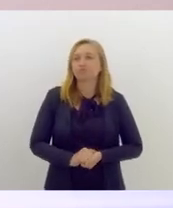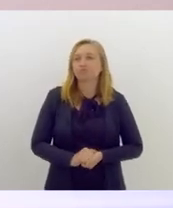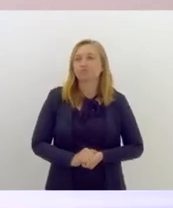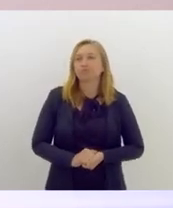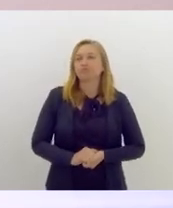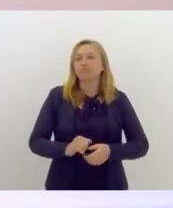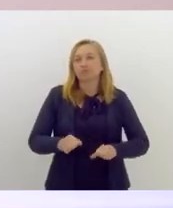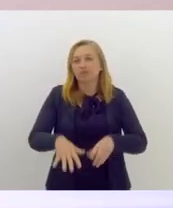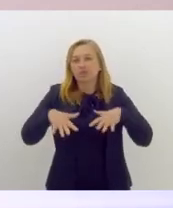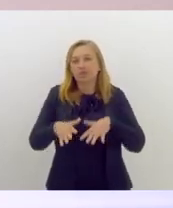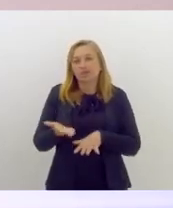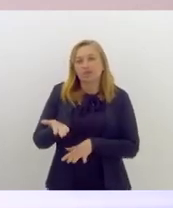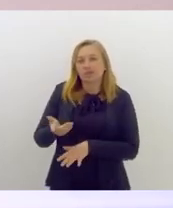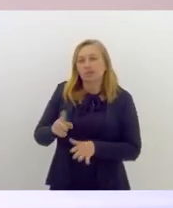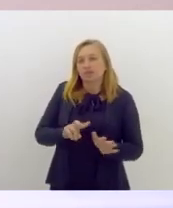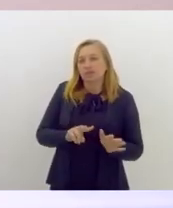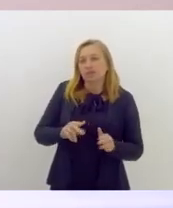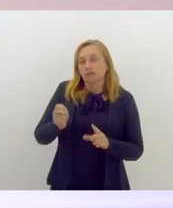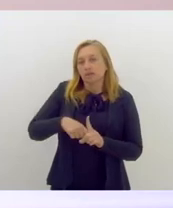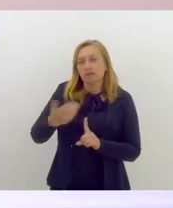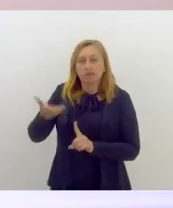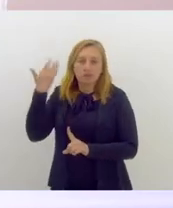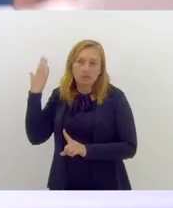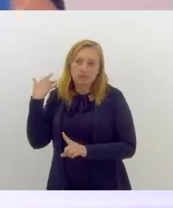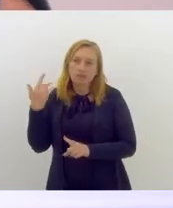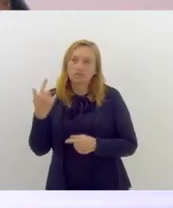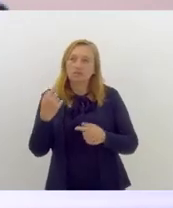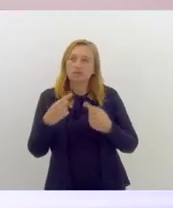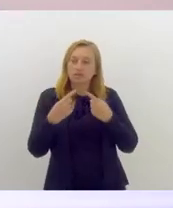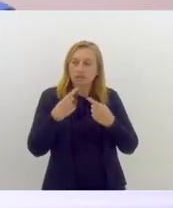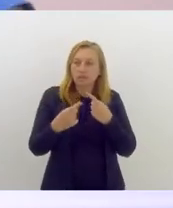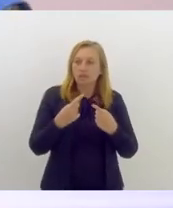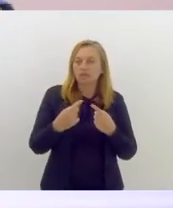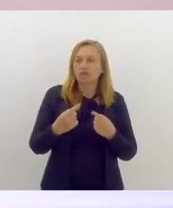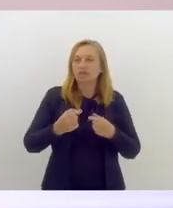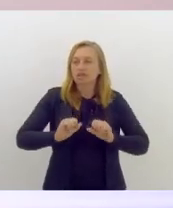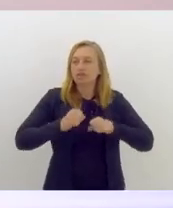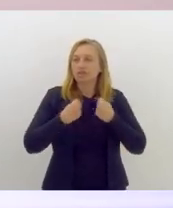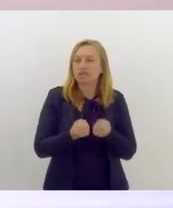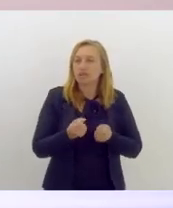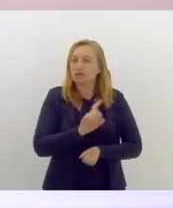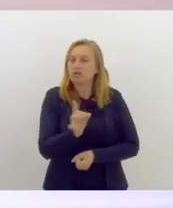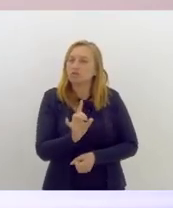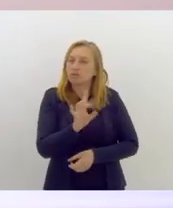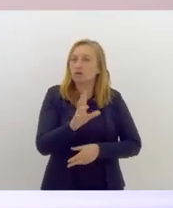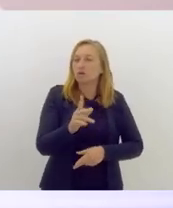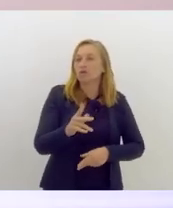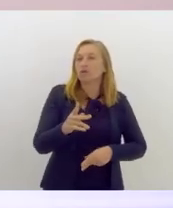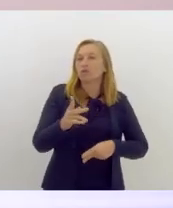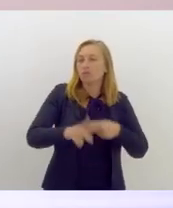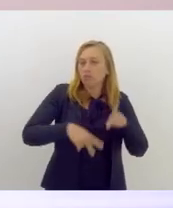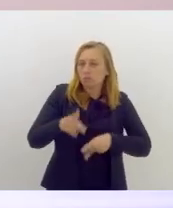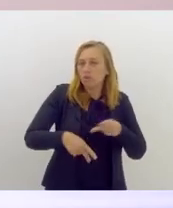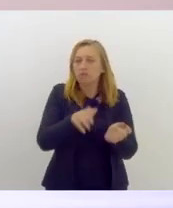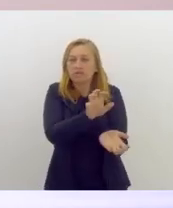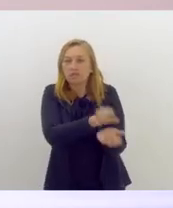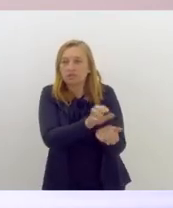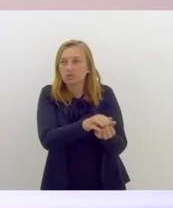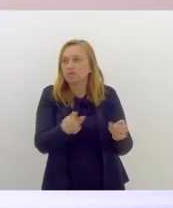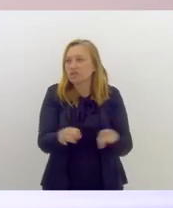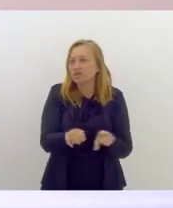tenho plenário foi um pega para cá para danado e nós vamos estar aqui defendendo não só a população de Santa Cruz mas principalmente